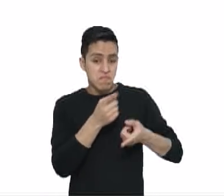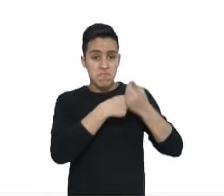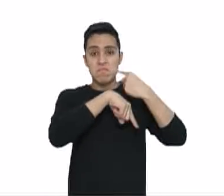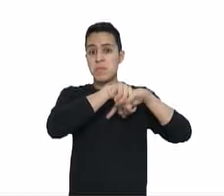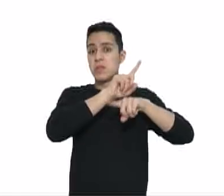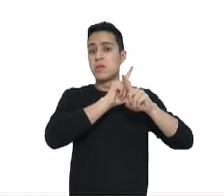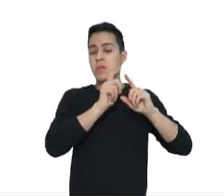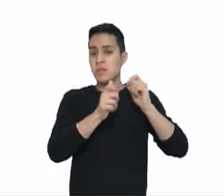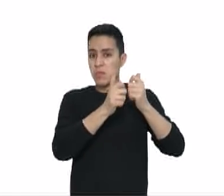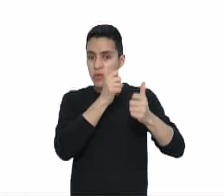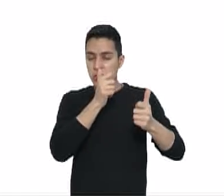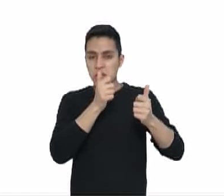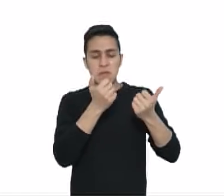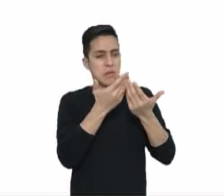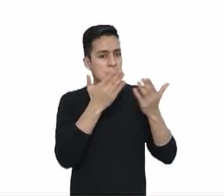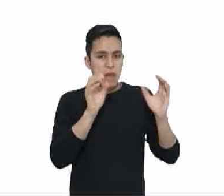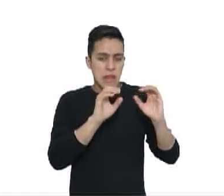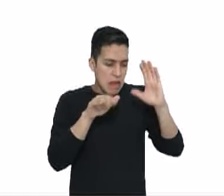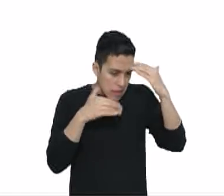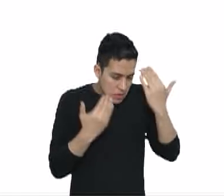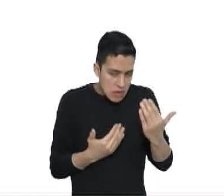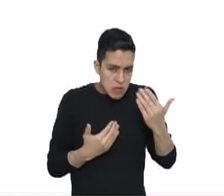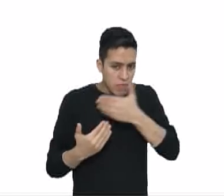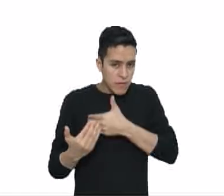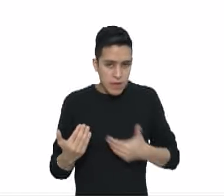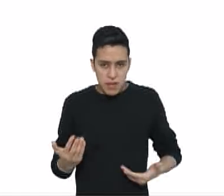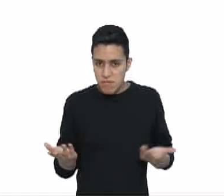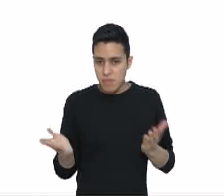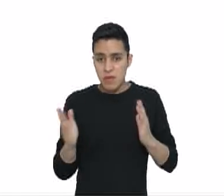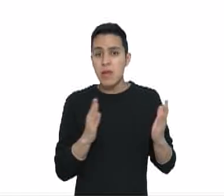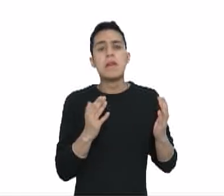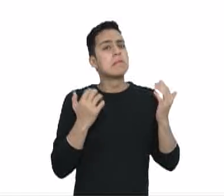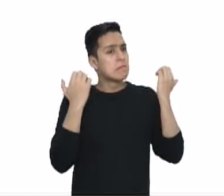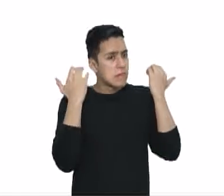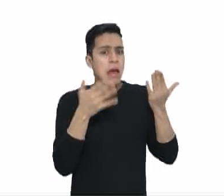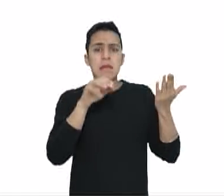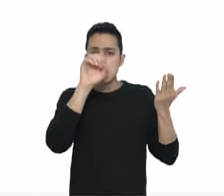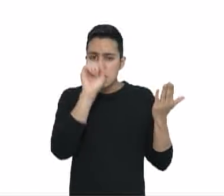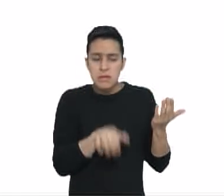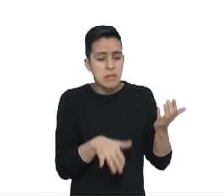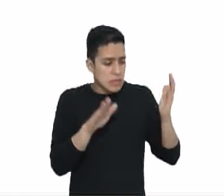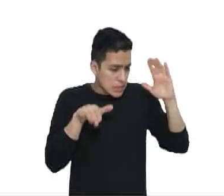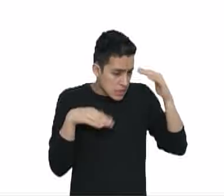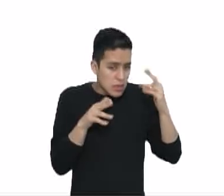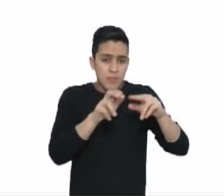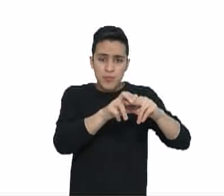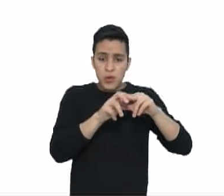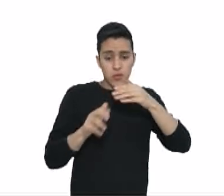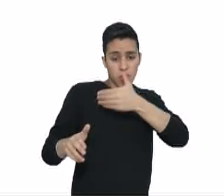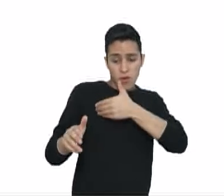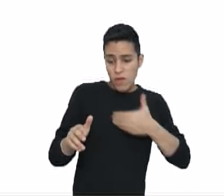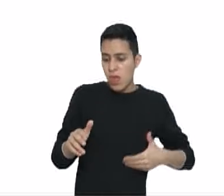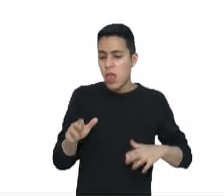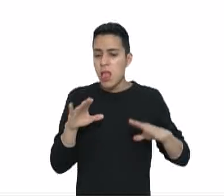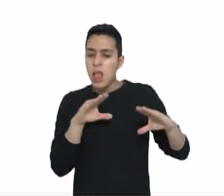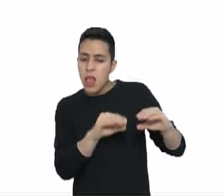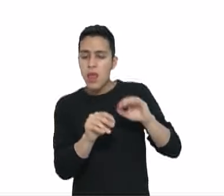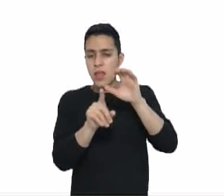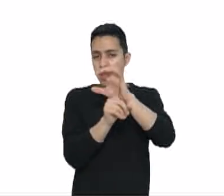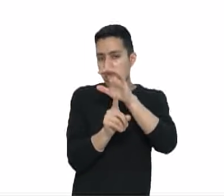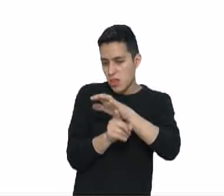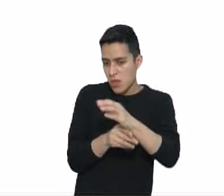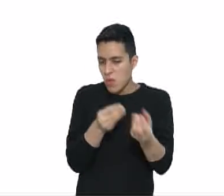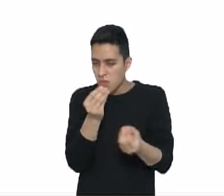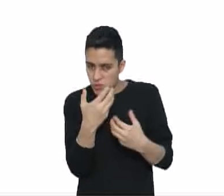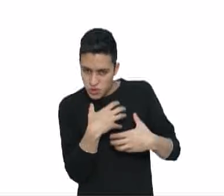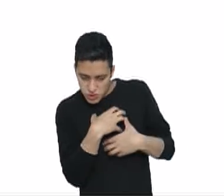aos governos. Isso está errado. Como nós vimos, tanto confere prestígio que os governos interferem muitas vezes